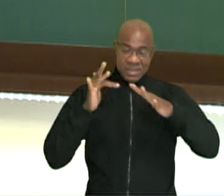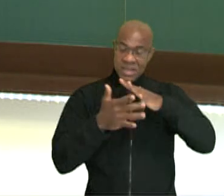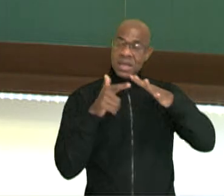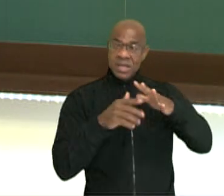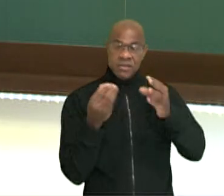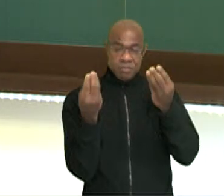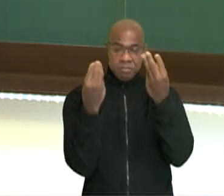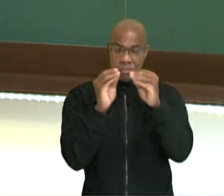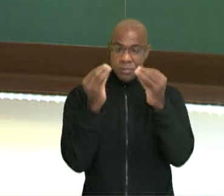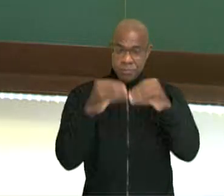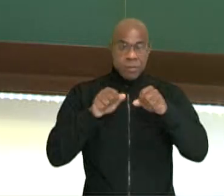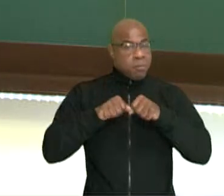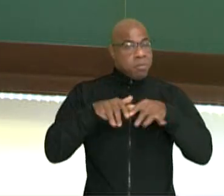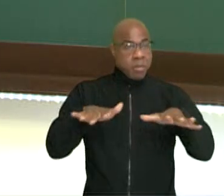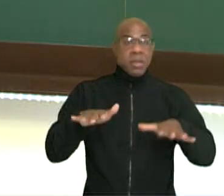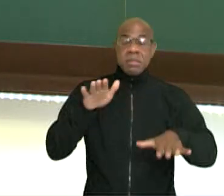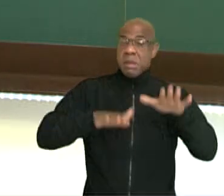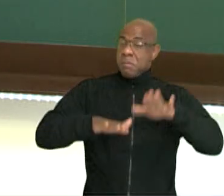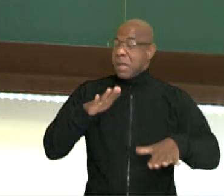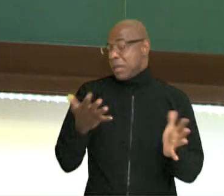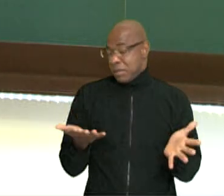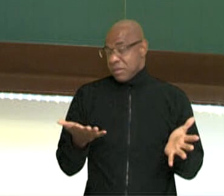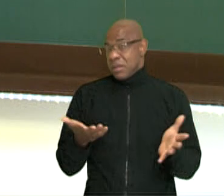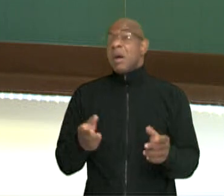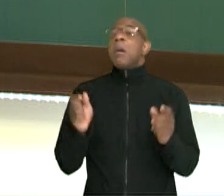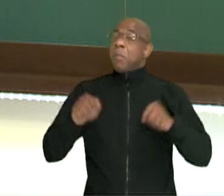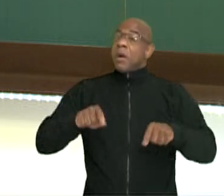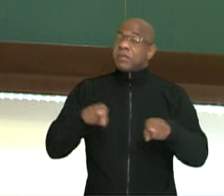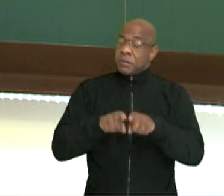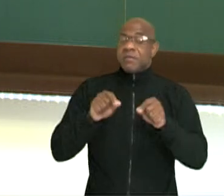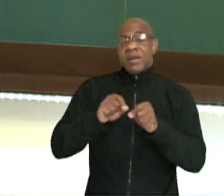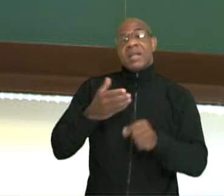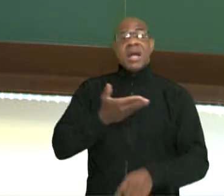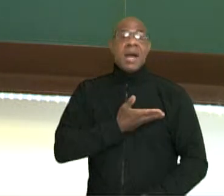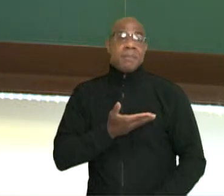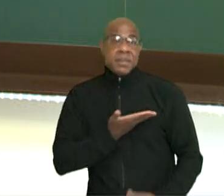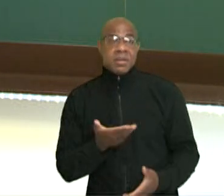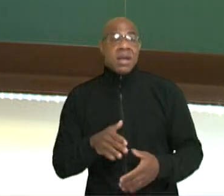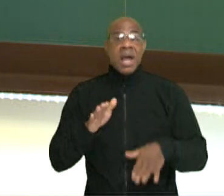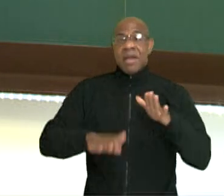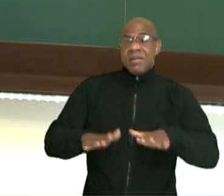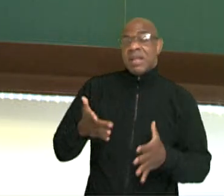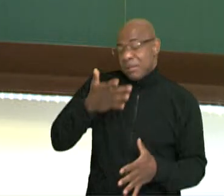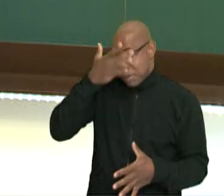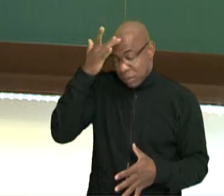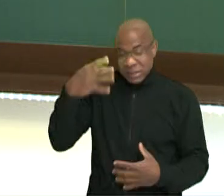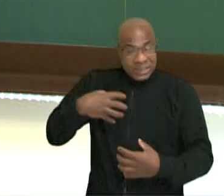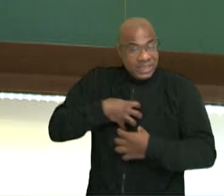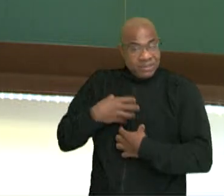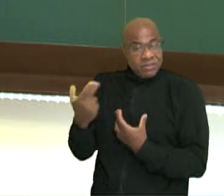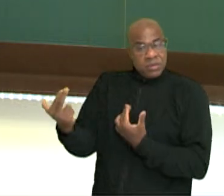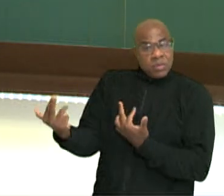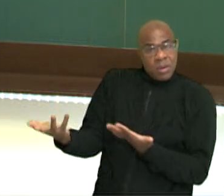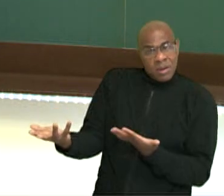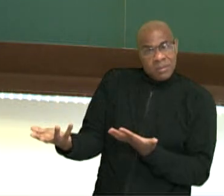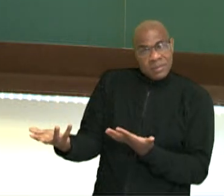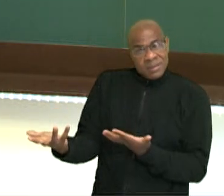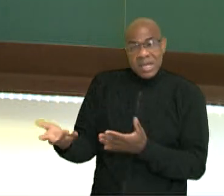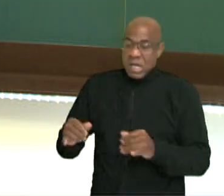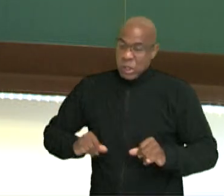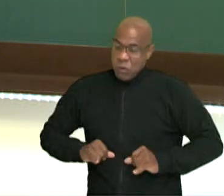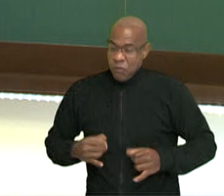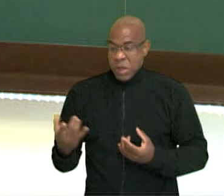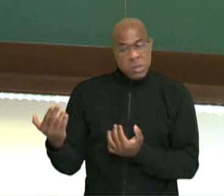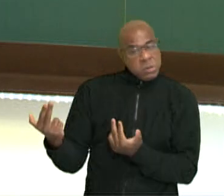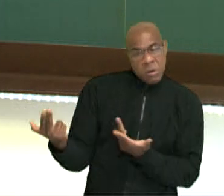aqui. Você pode agora se identificar com pessoas que estão passando aquele momento contigo. Um exemplo disso, né, e eu